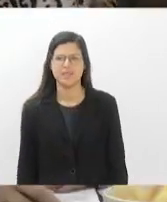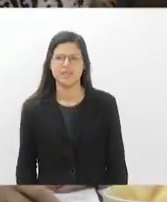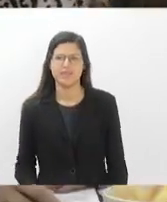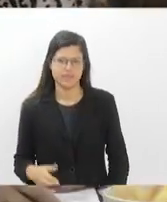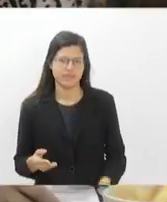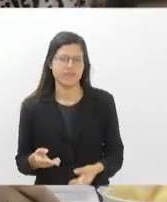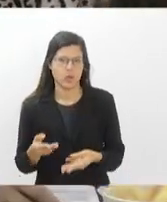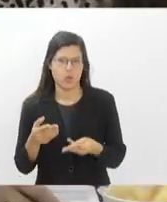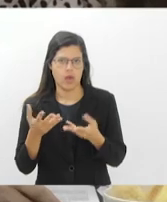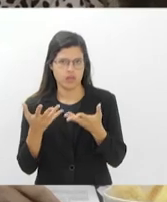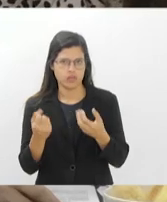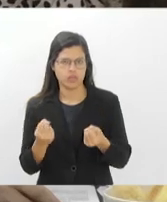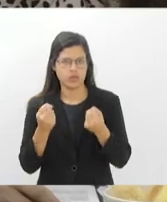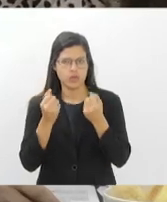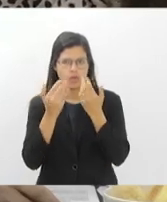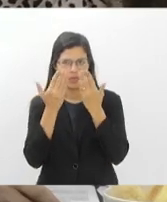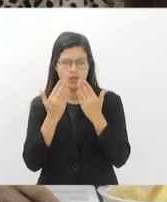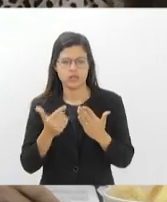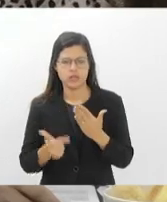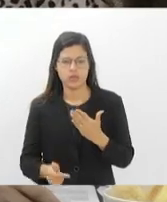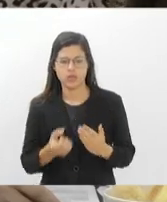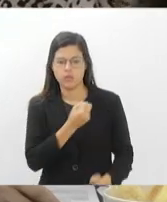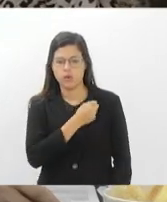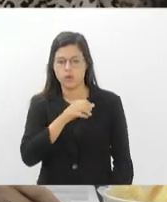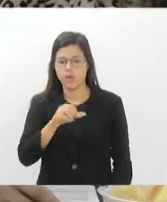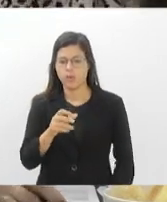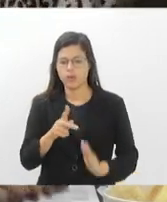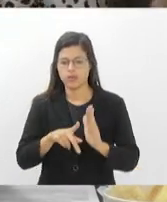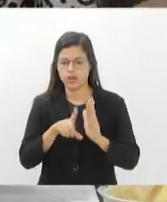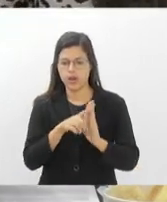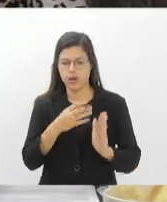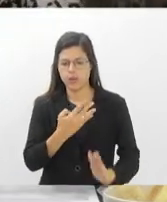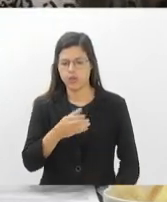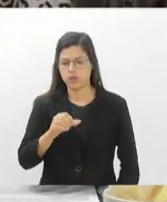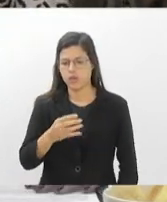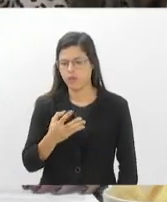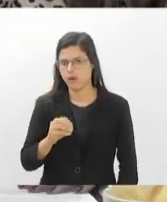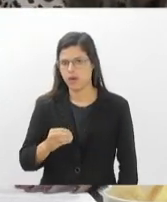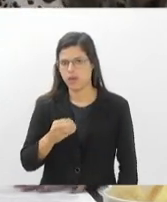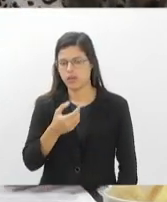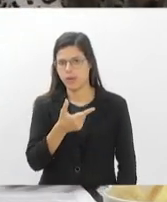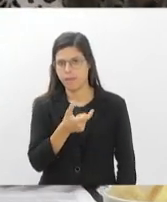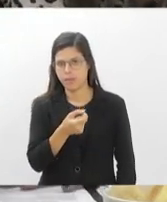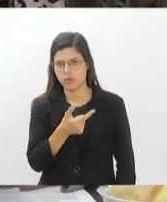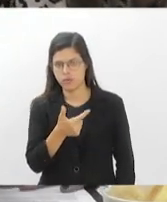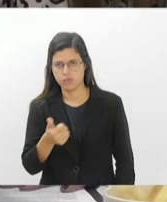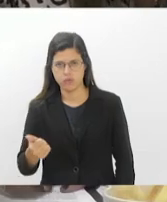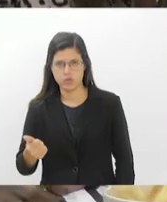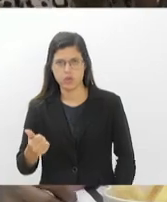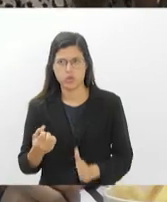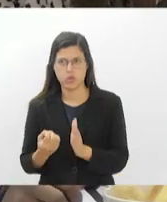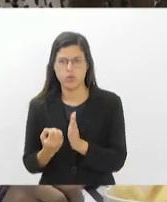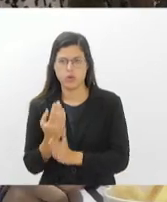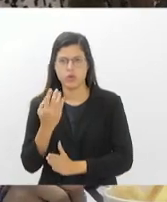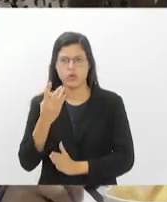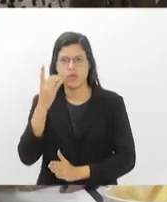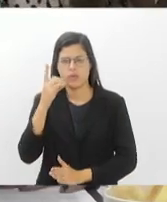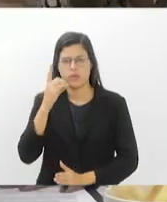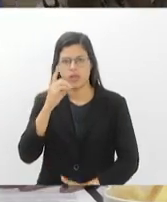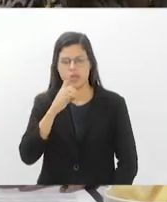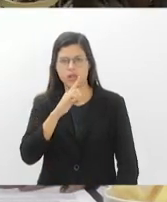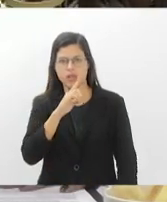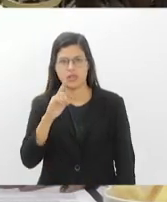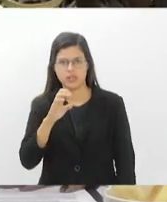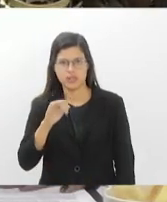Paulo. Item 9 da pauta, projeto de lei número 4.940, de 2021, de autoria da deputada Zeidan,